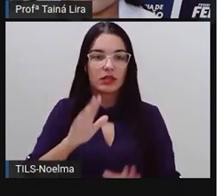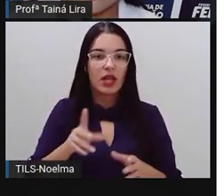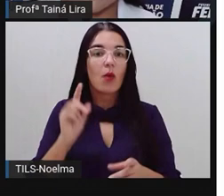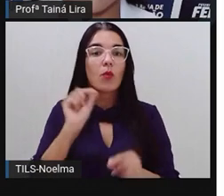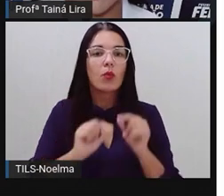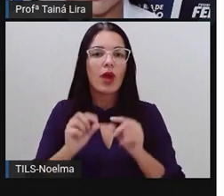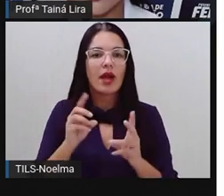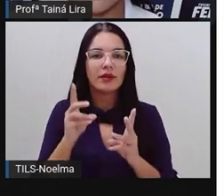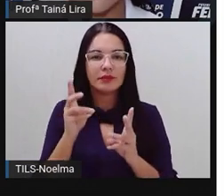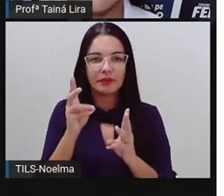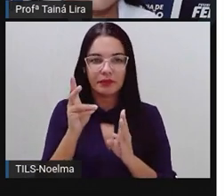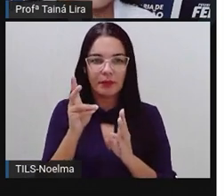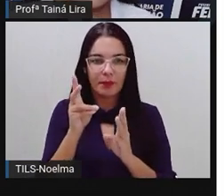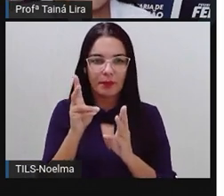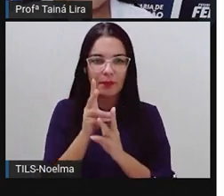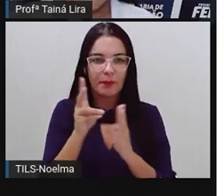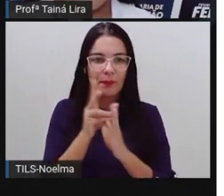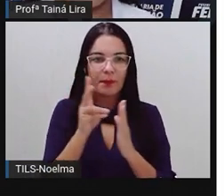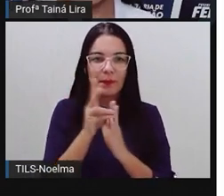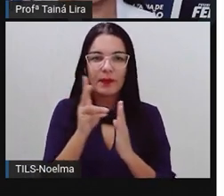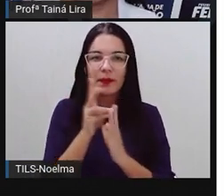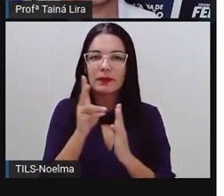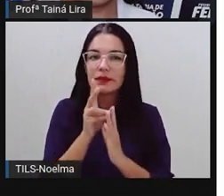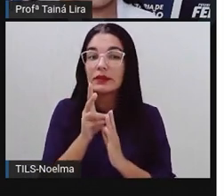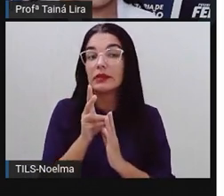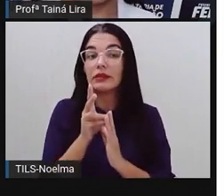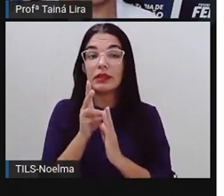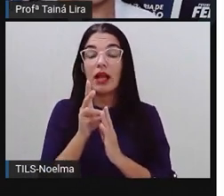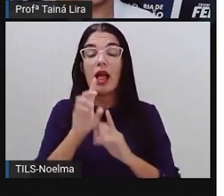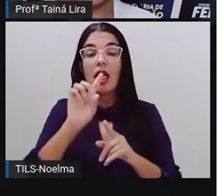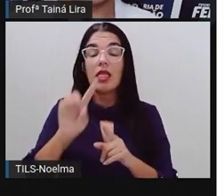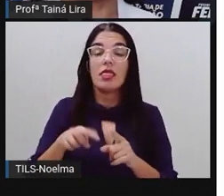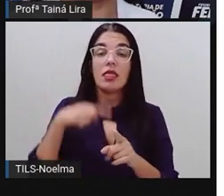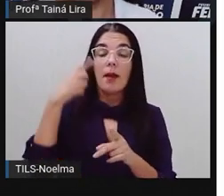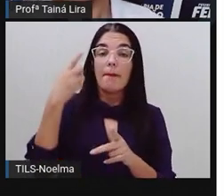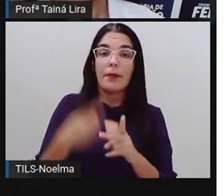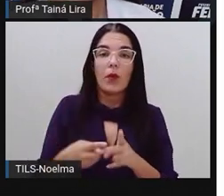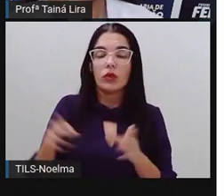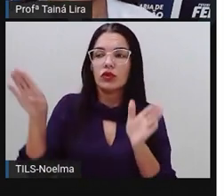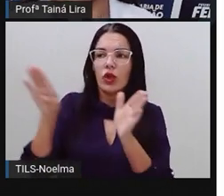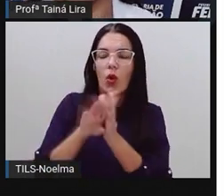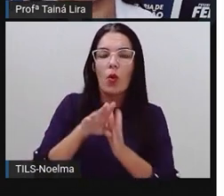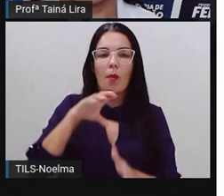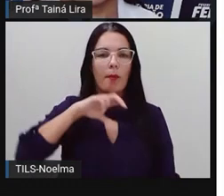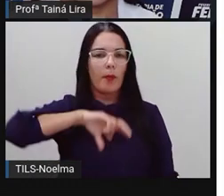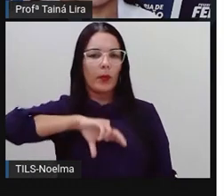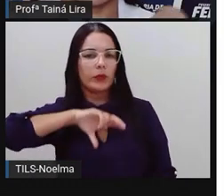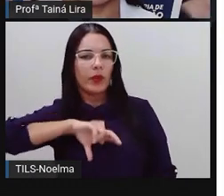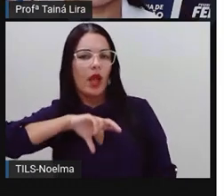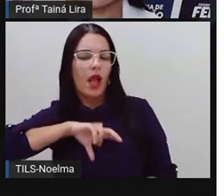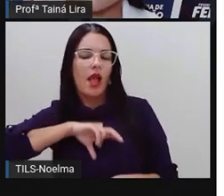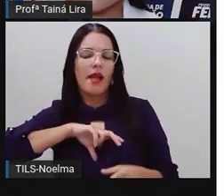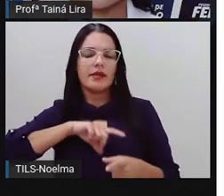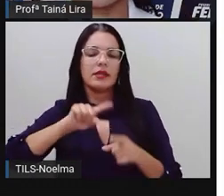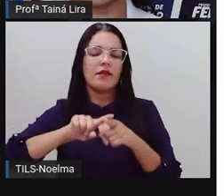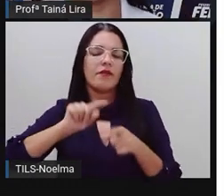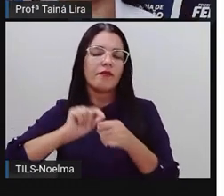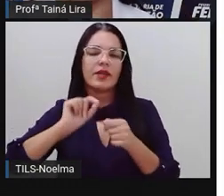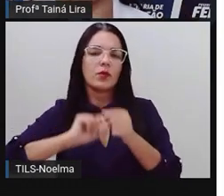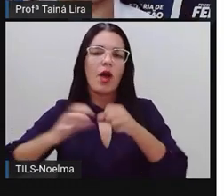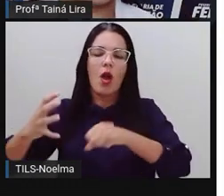os indígenas não é verdade e depois foram chegando aí né os portugueses que colonizaram